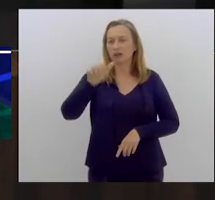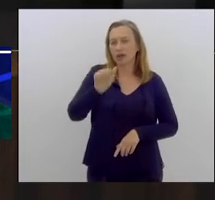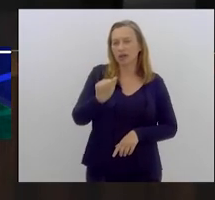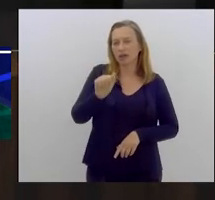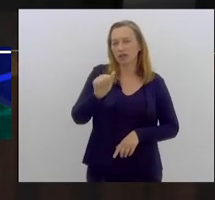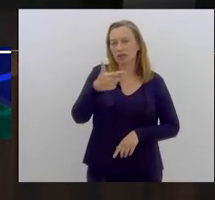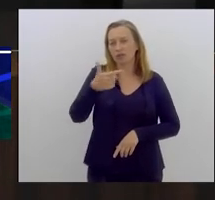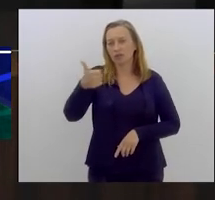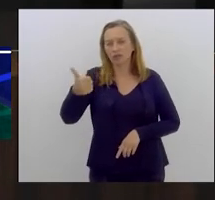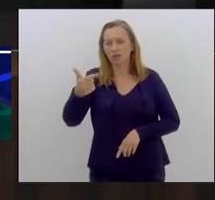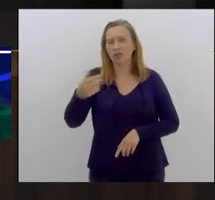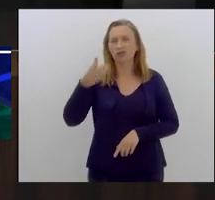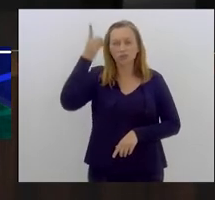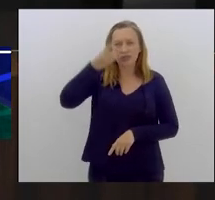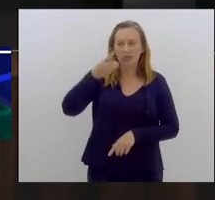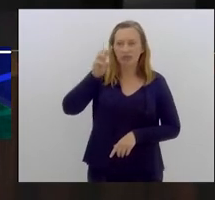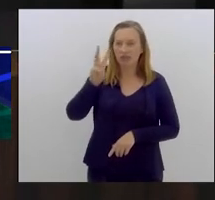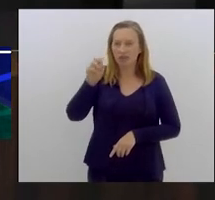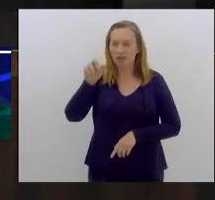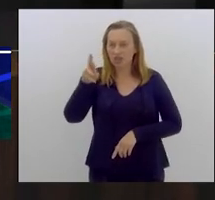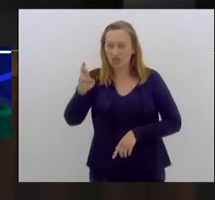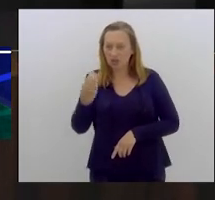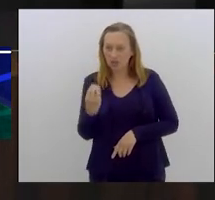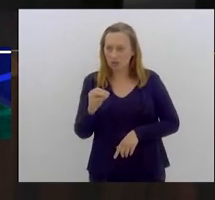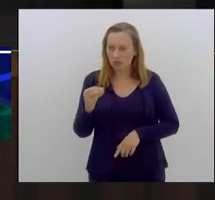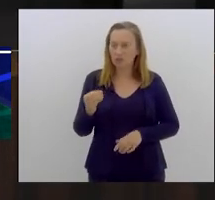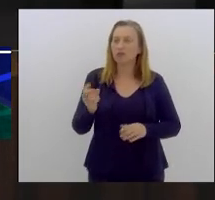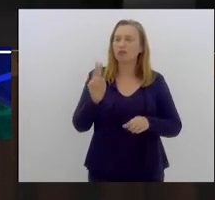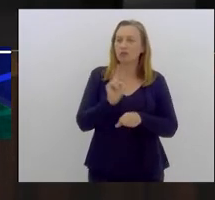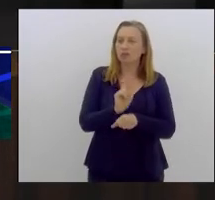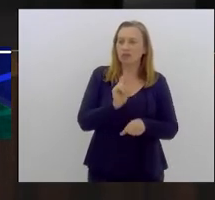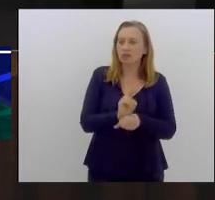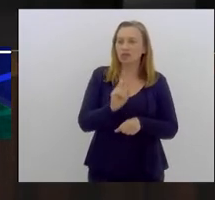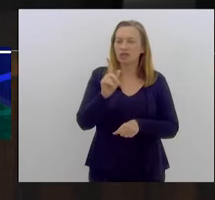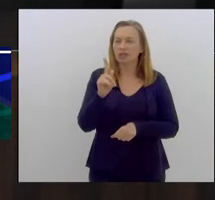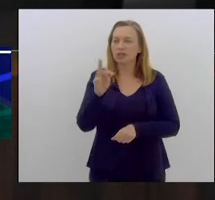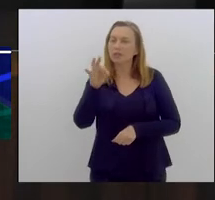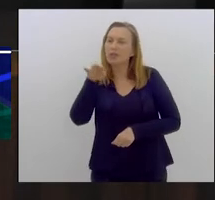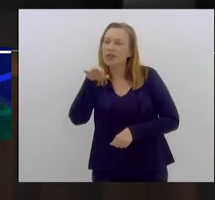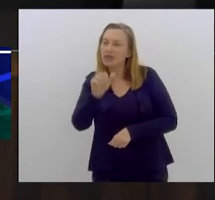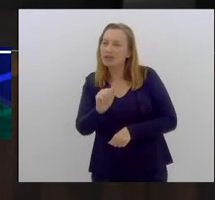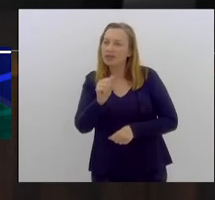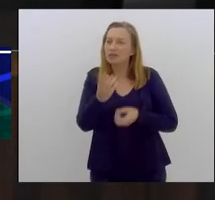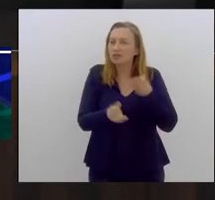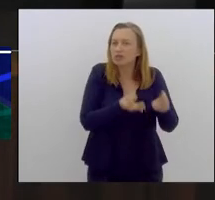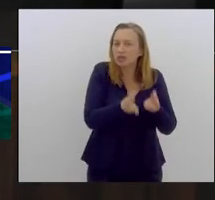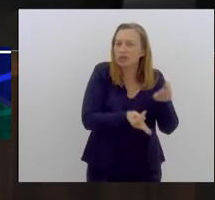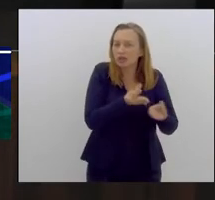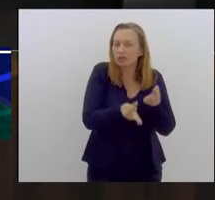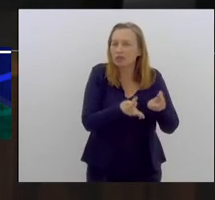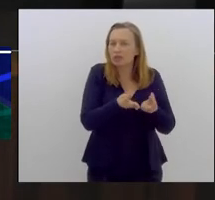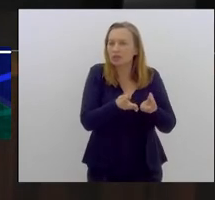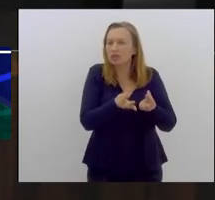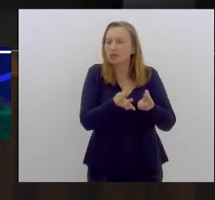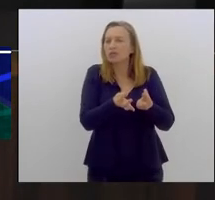Vaguinho, que assegura o acesso às técnicas de preservação de gametas e ao tratamento para